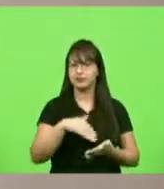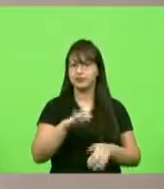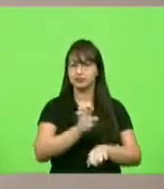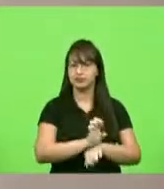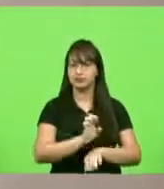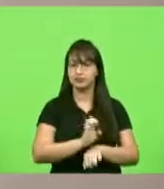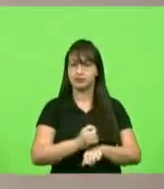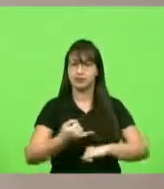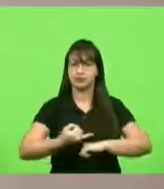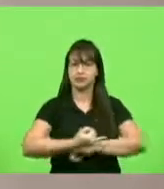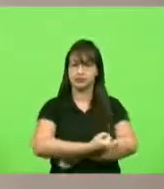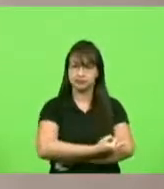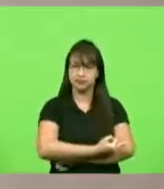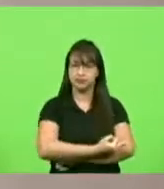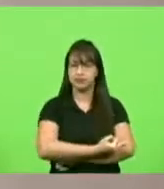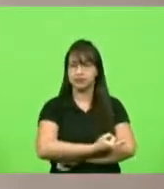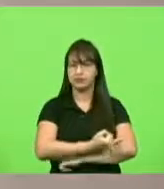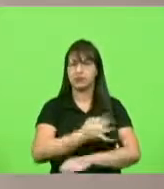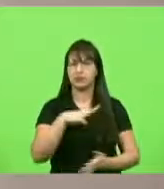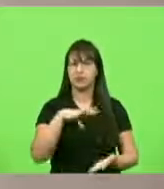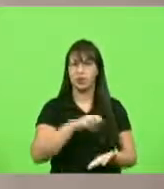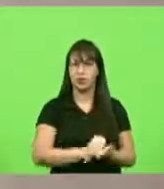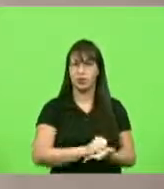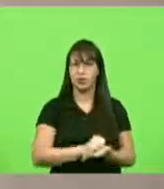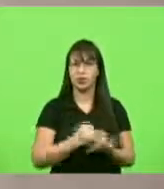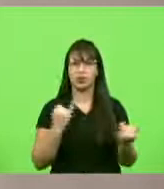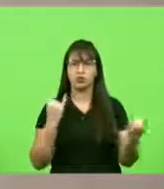Infraestrutura informações acerca do contrato